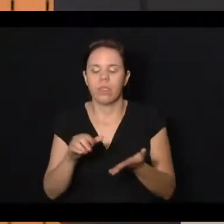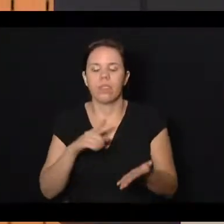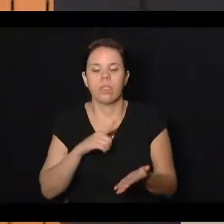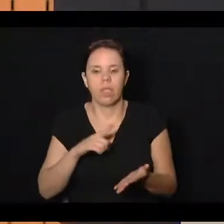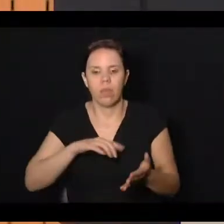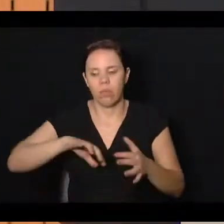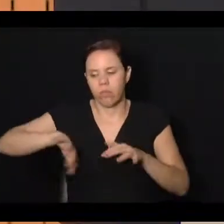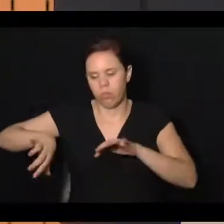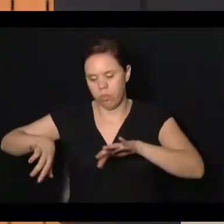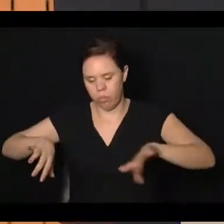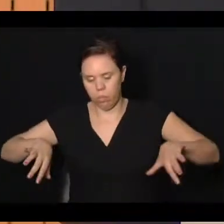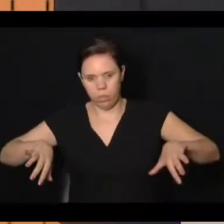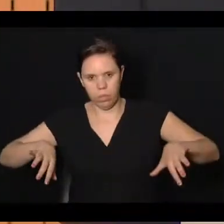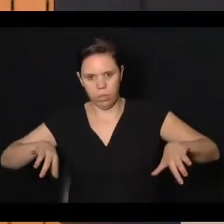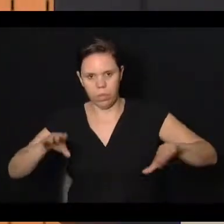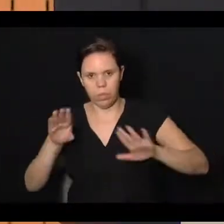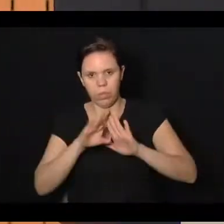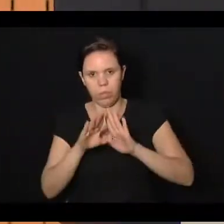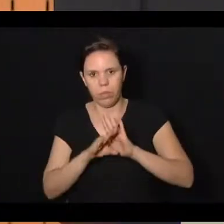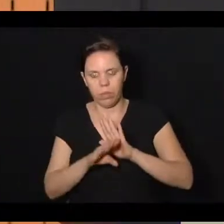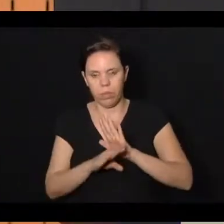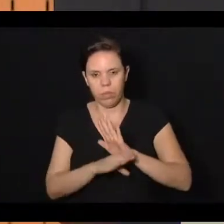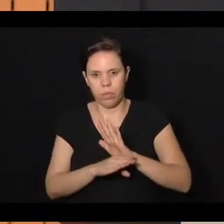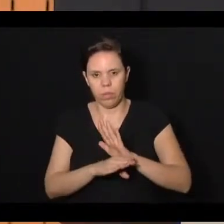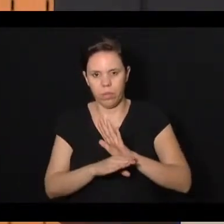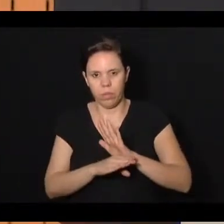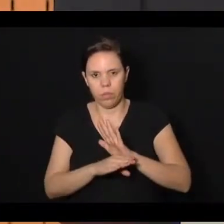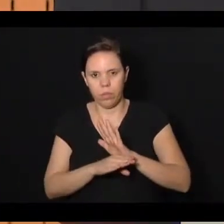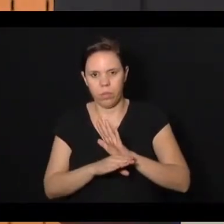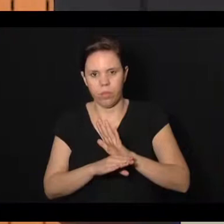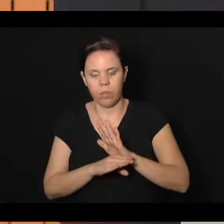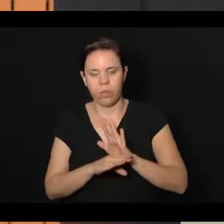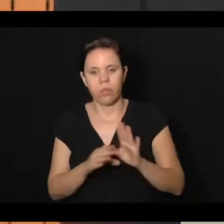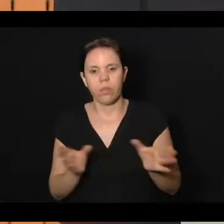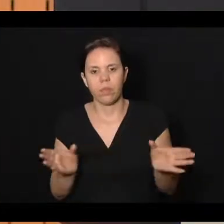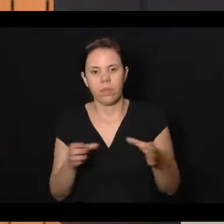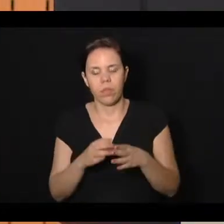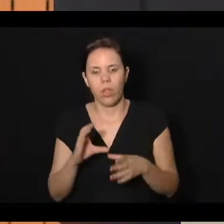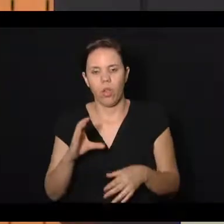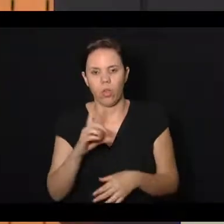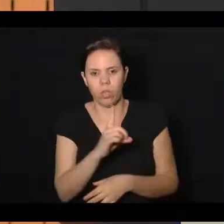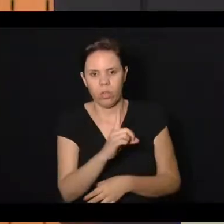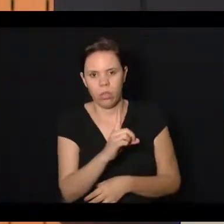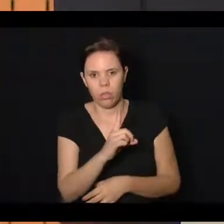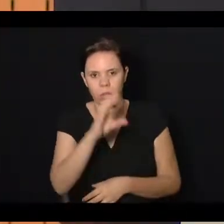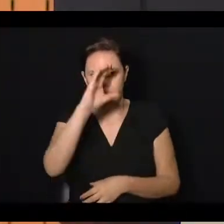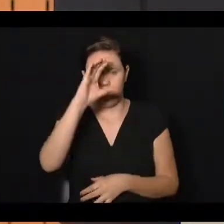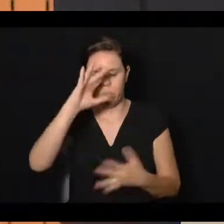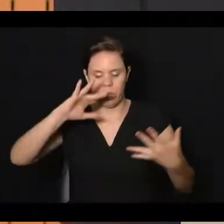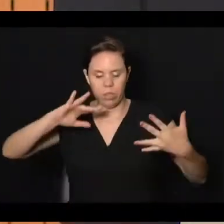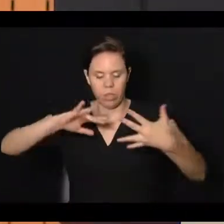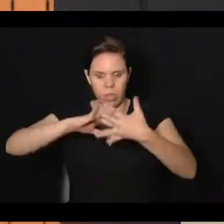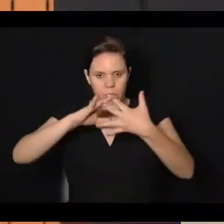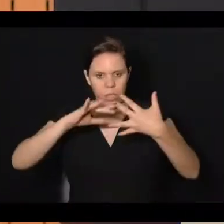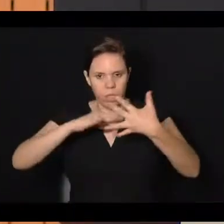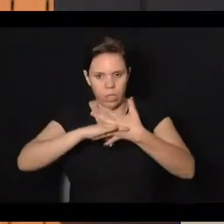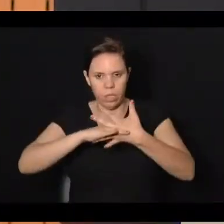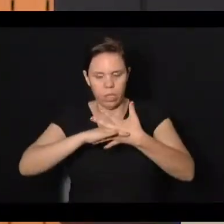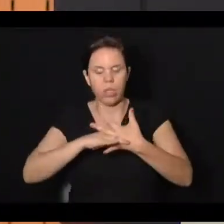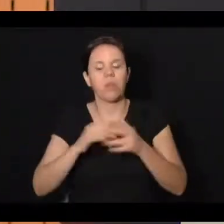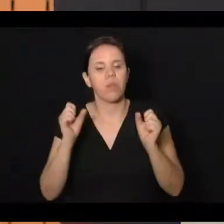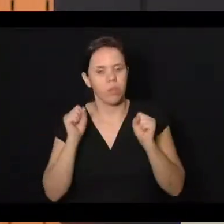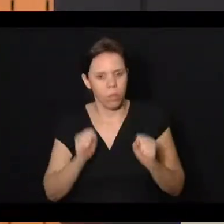é esse programa está na coordenadoria de cidadania não é nossa coordenadoria mas posso